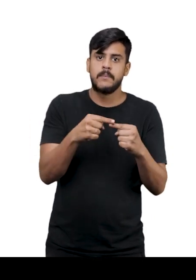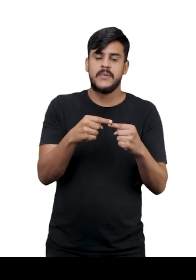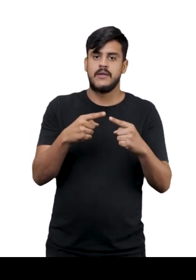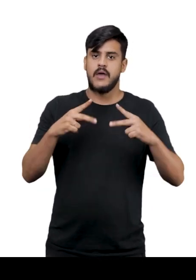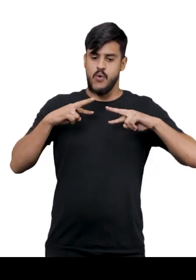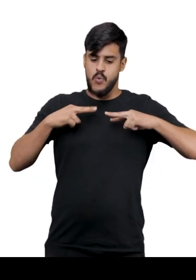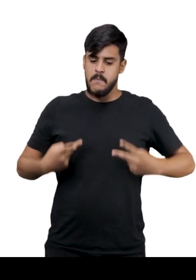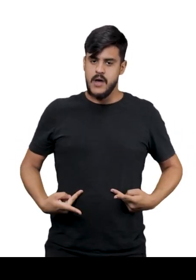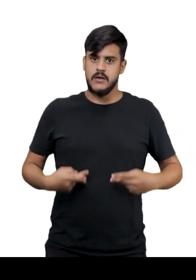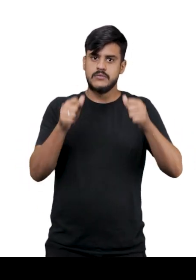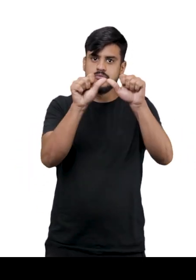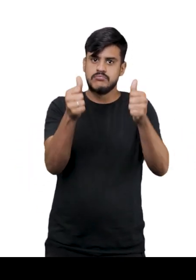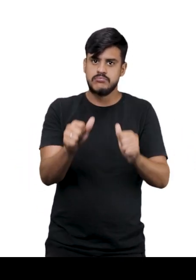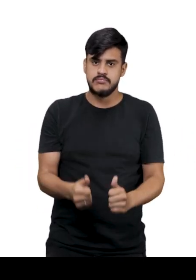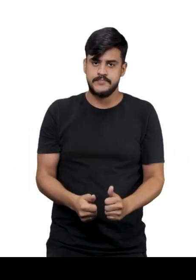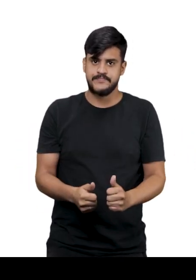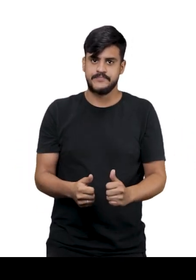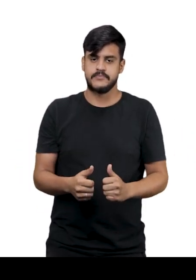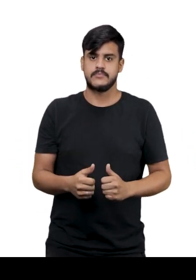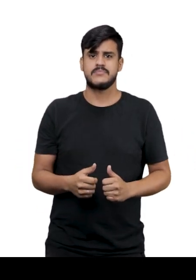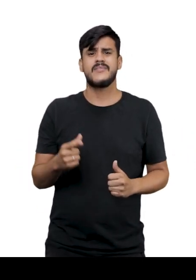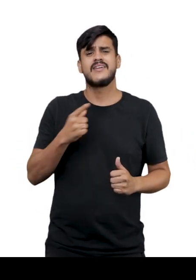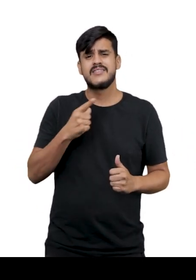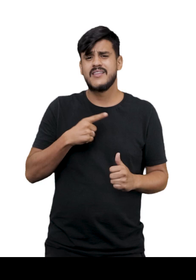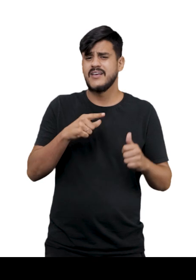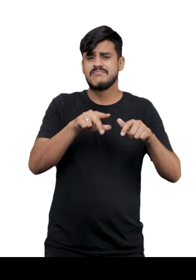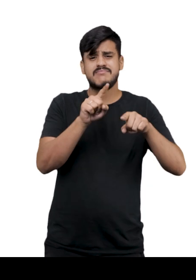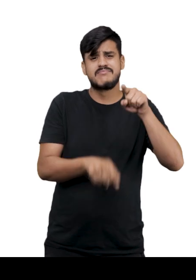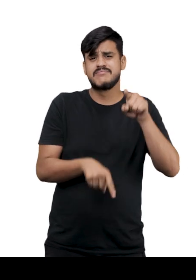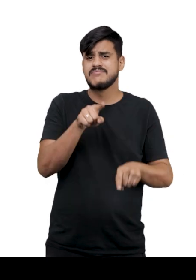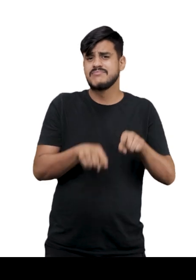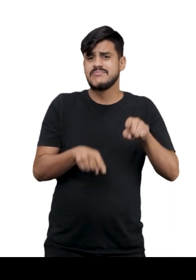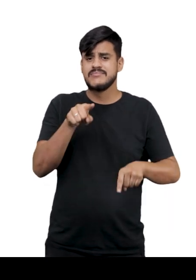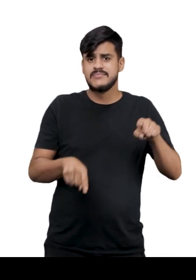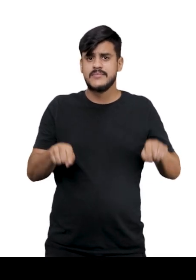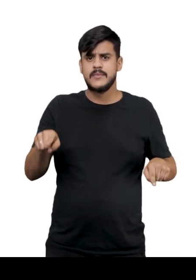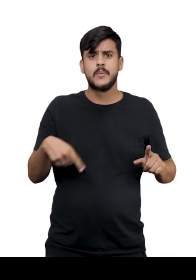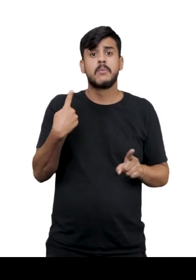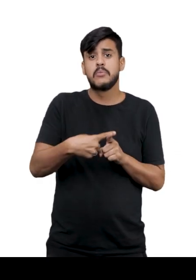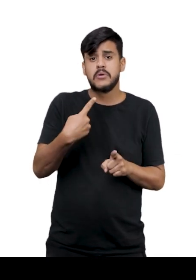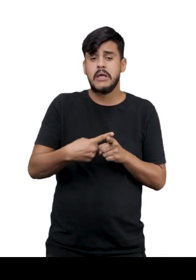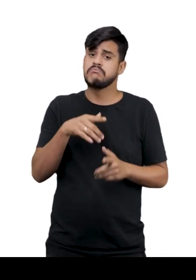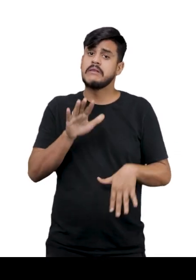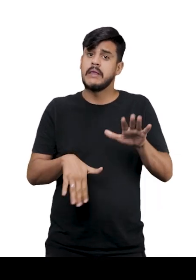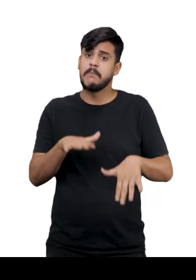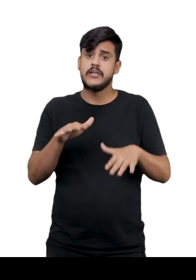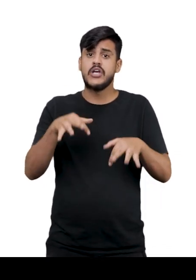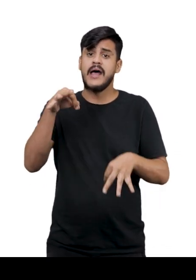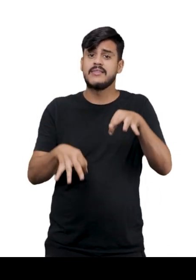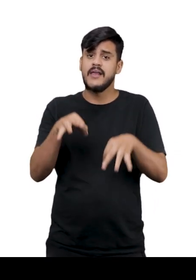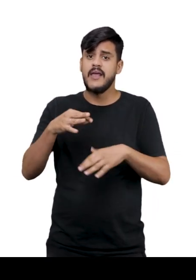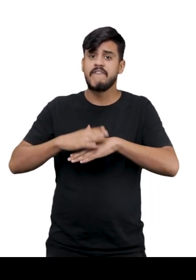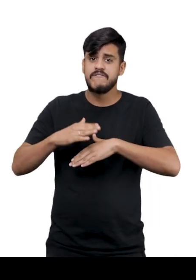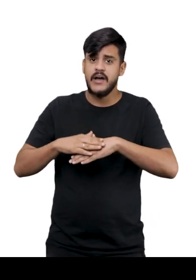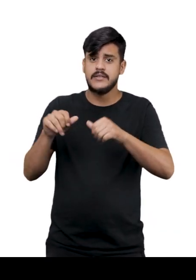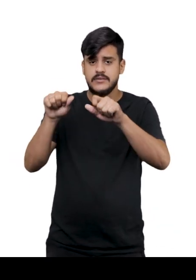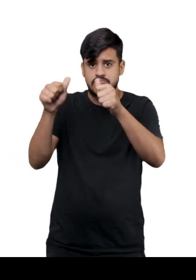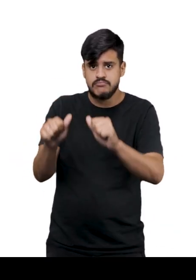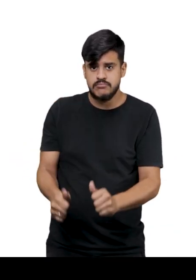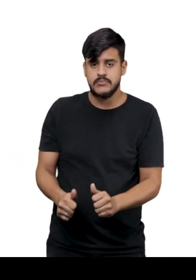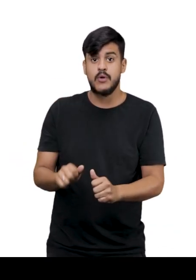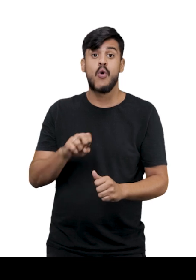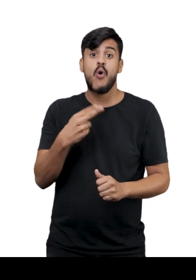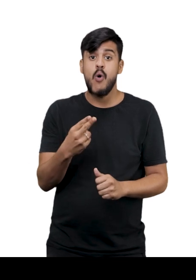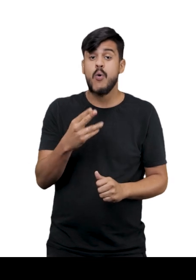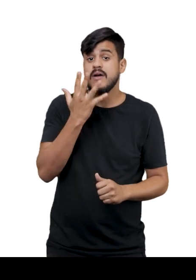apresentam representações antropomórficas. A diversidade de formas delas está relacionada tanto aos ateliês